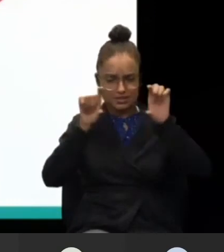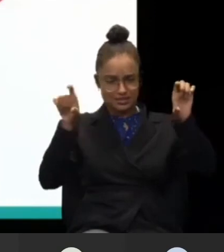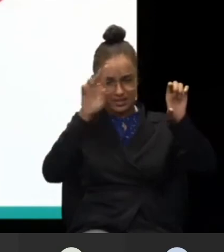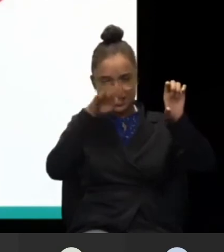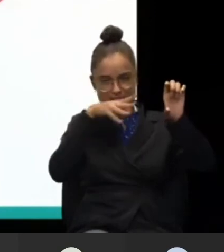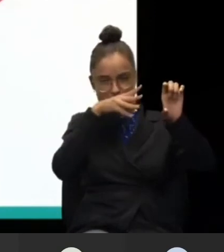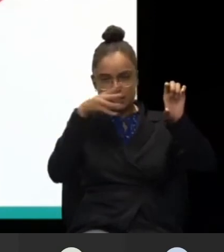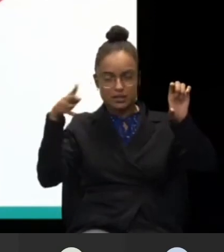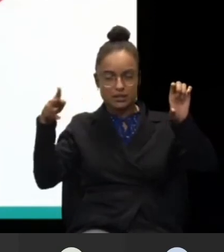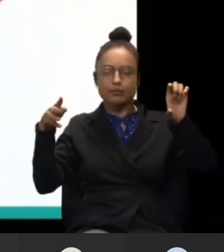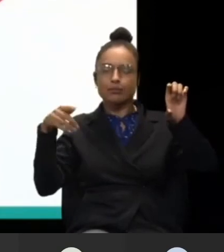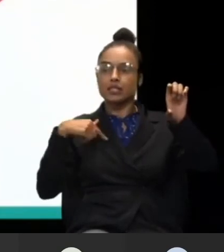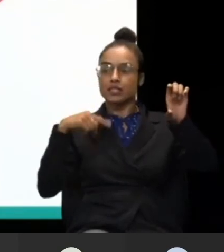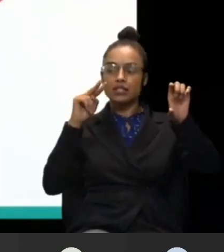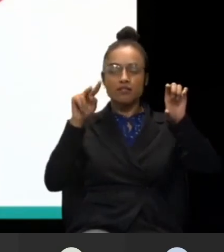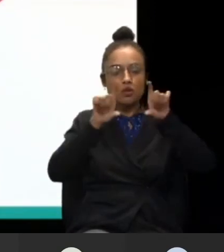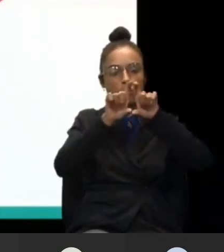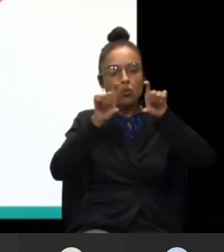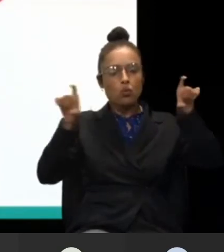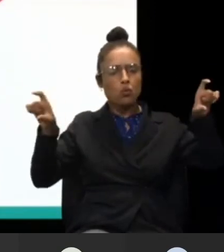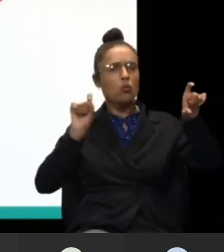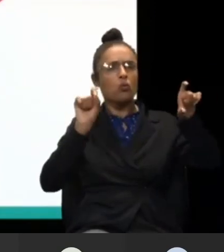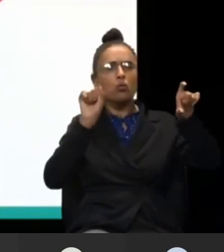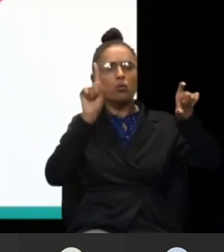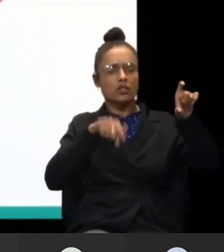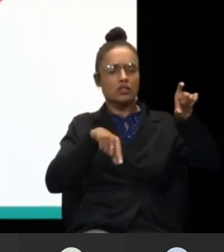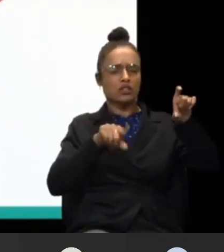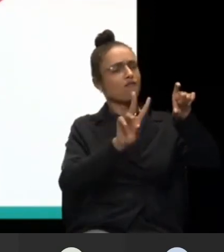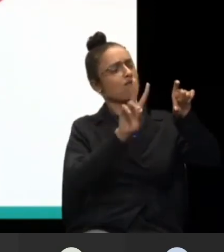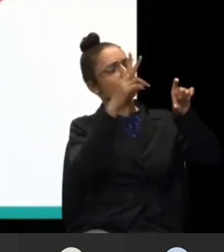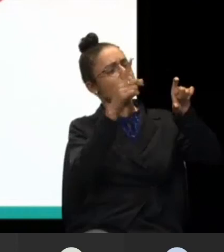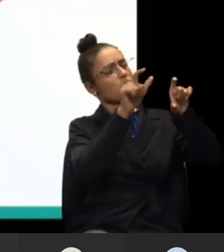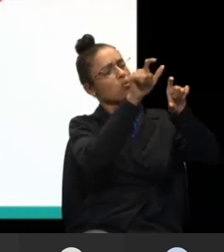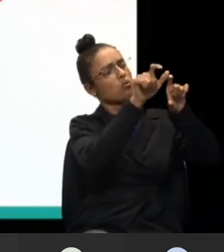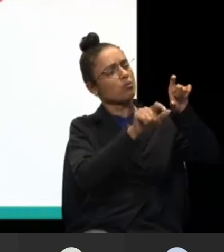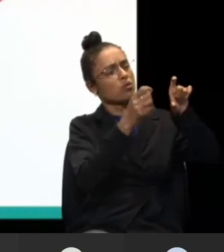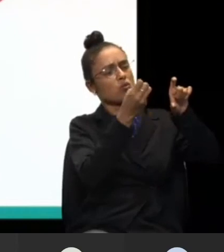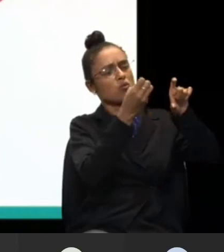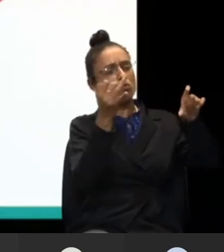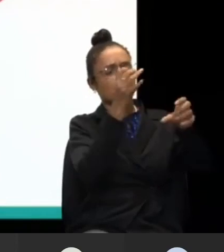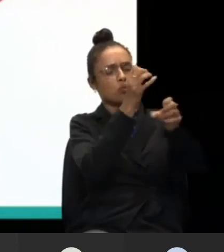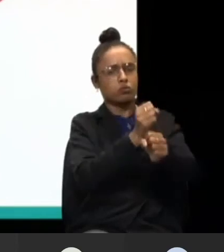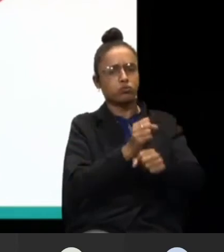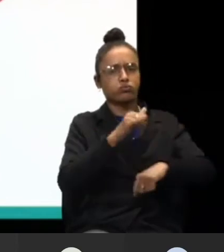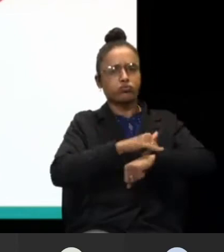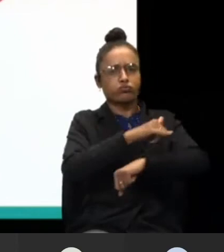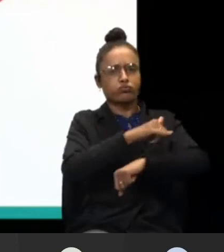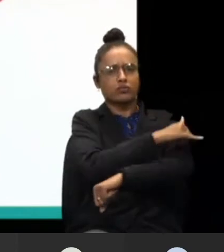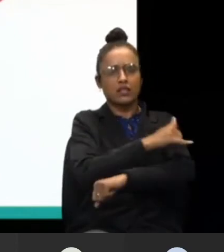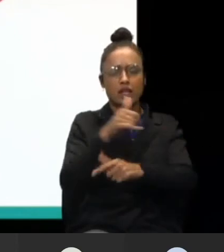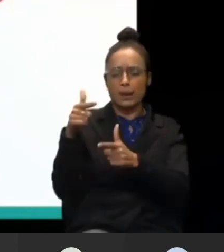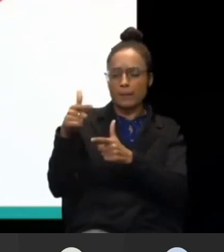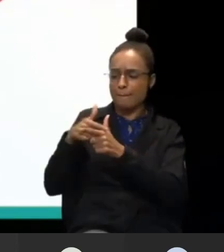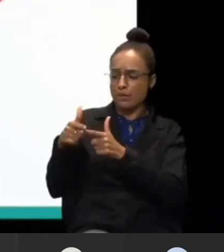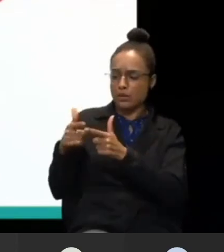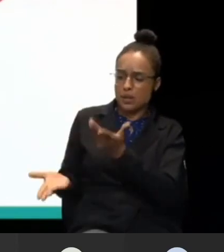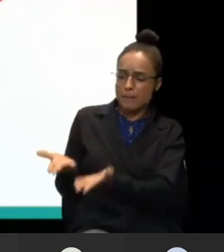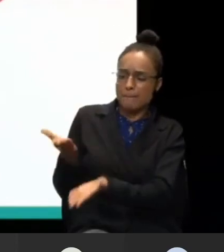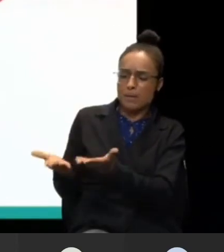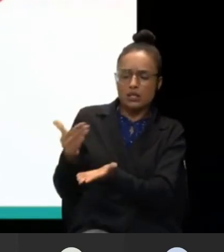da amostra. Esse valor aqui, a quantidade de lipídios, dividido pelo peso inicial